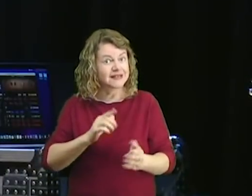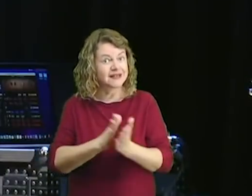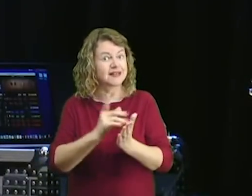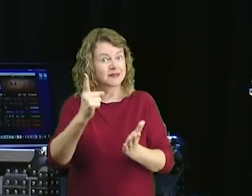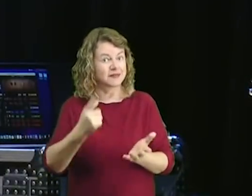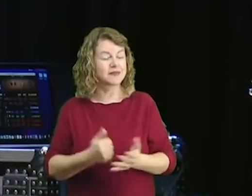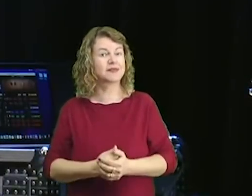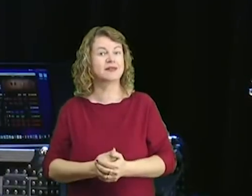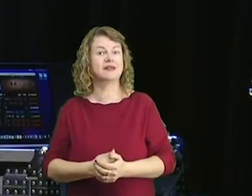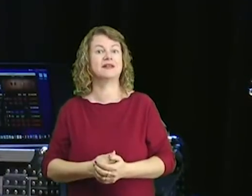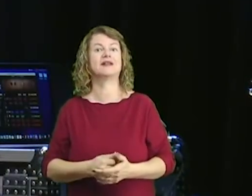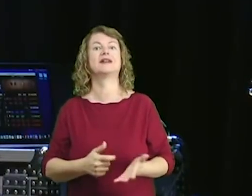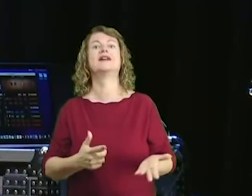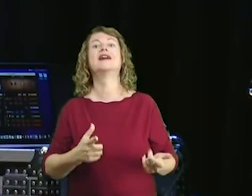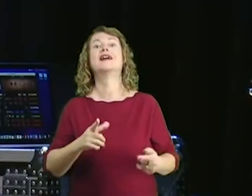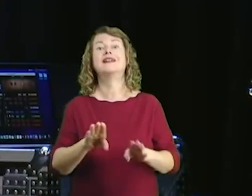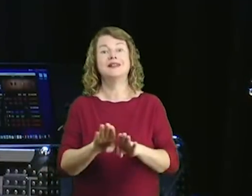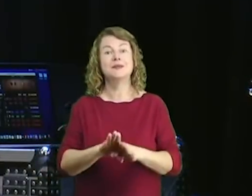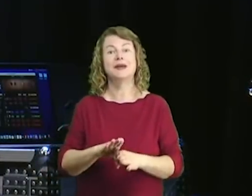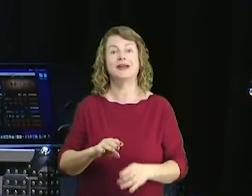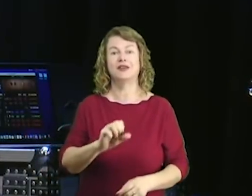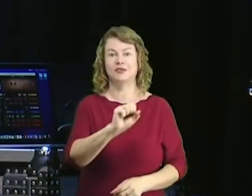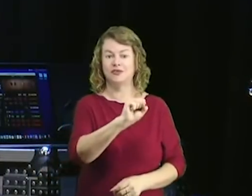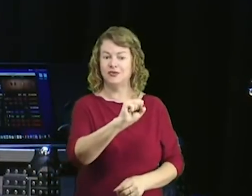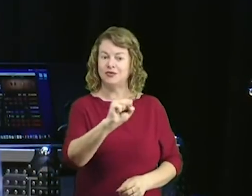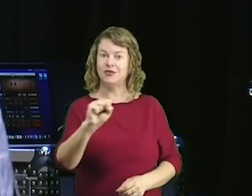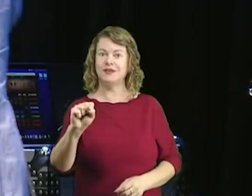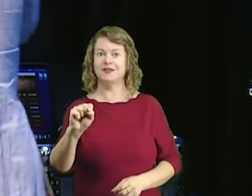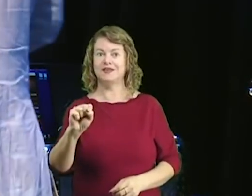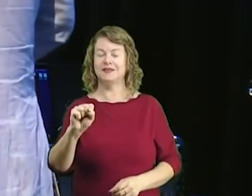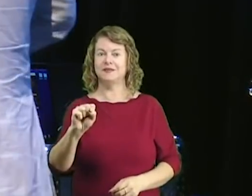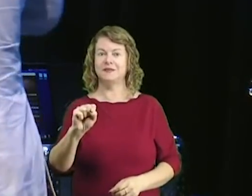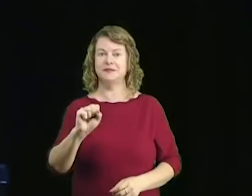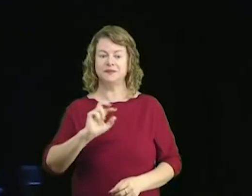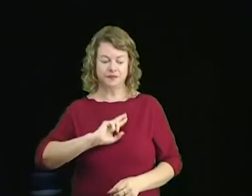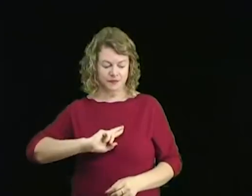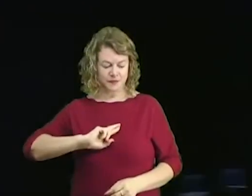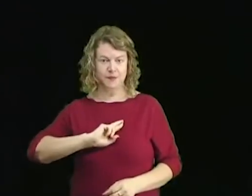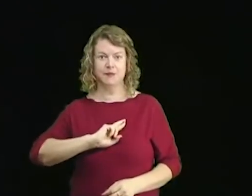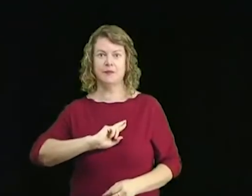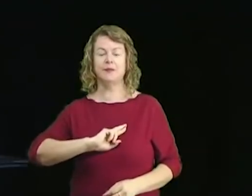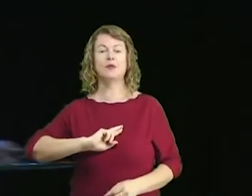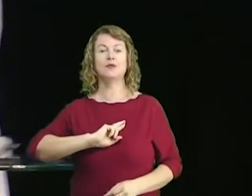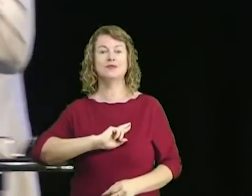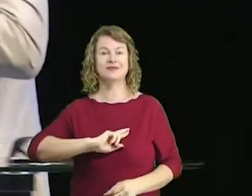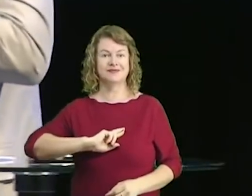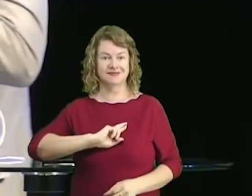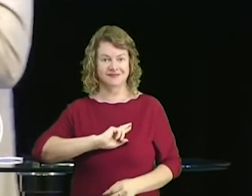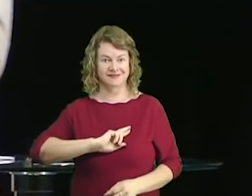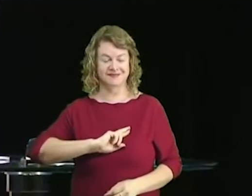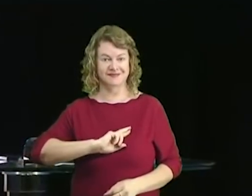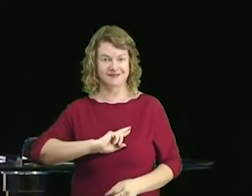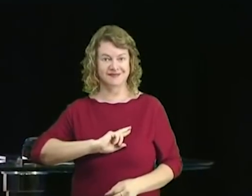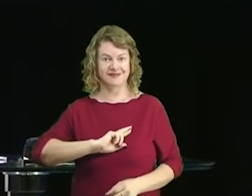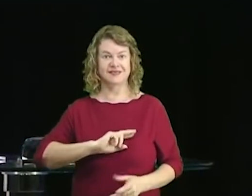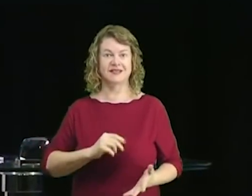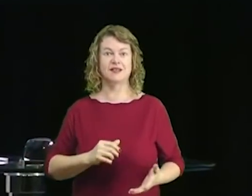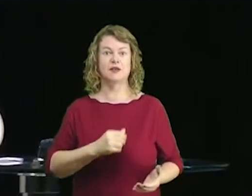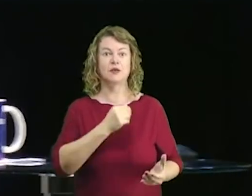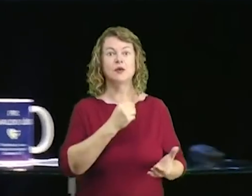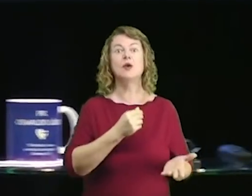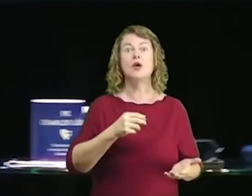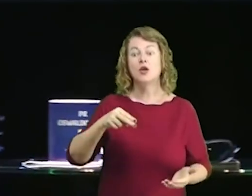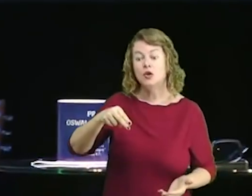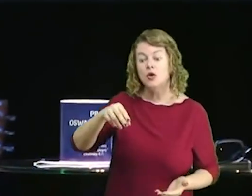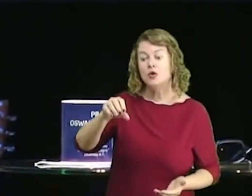sogra de Ruth, viúva. O marido dela morre, os filhos dela morrem. Então Noemi